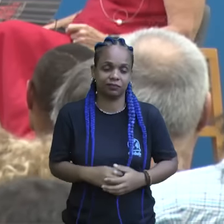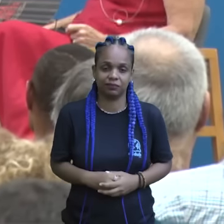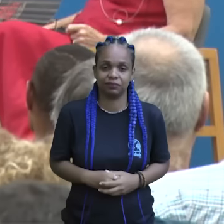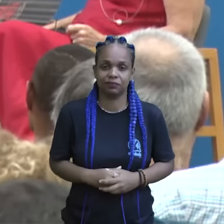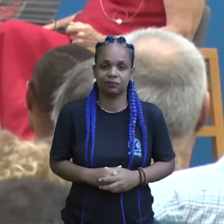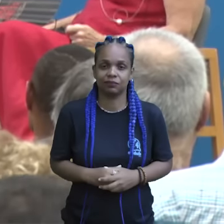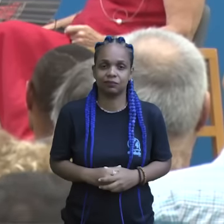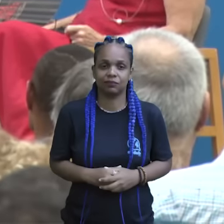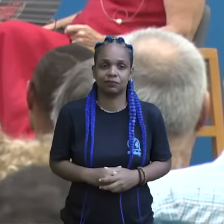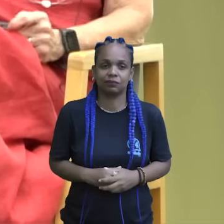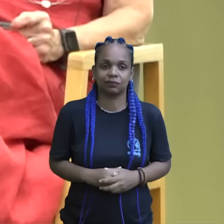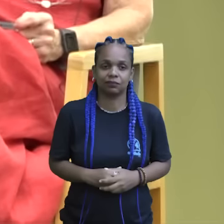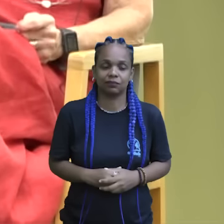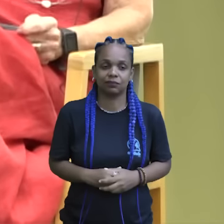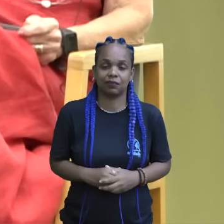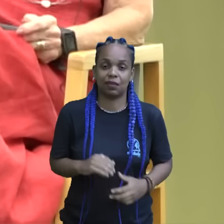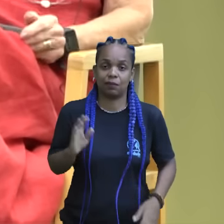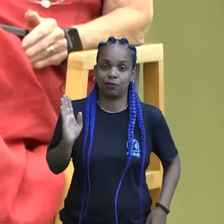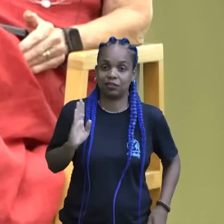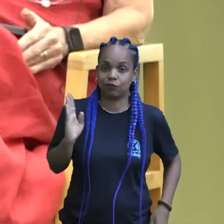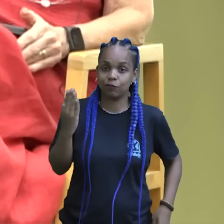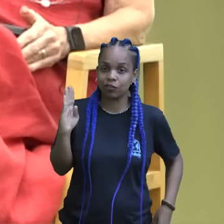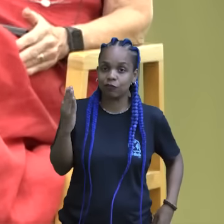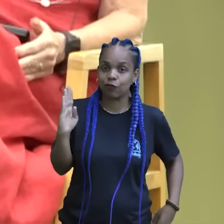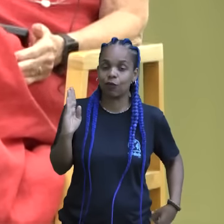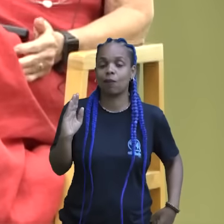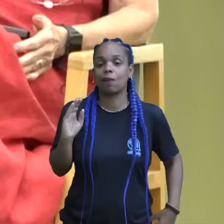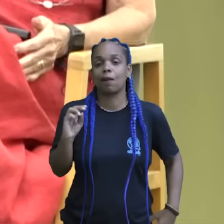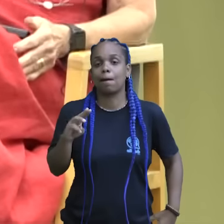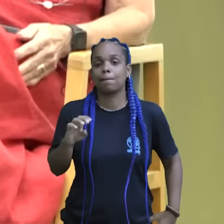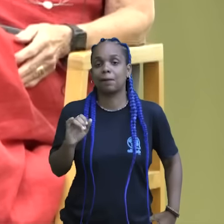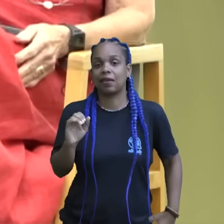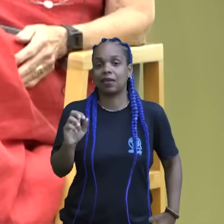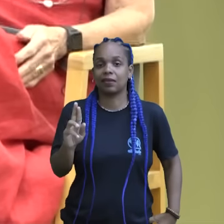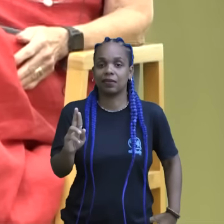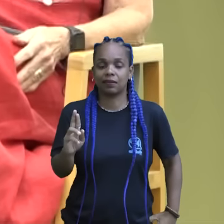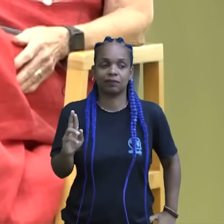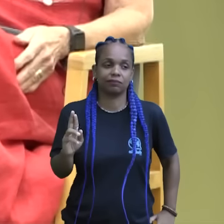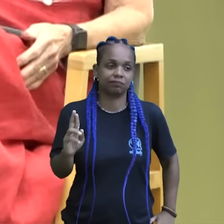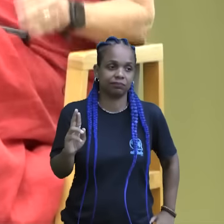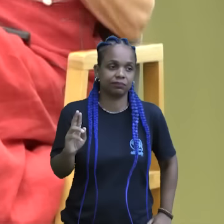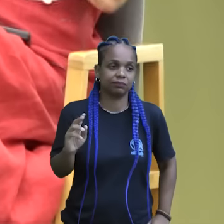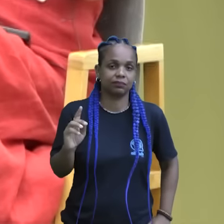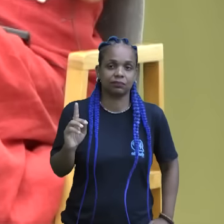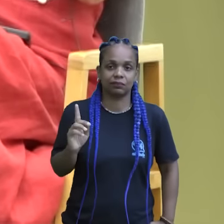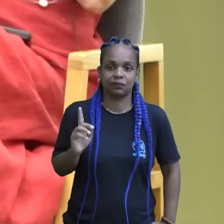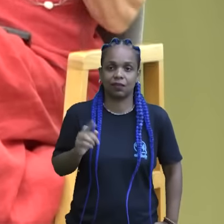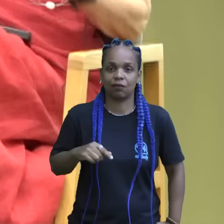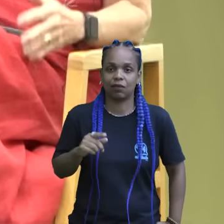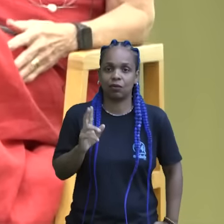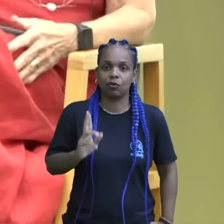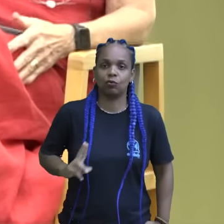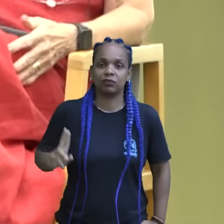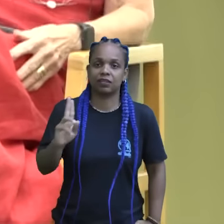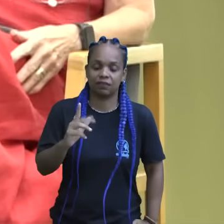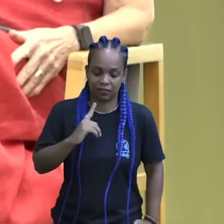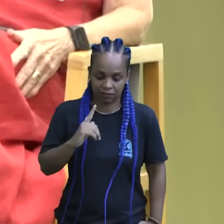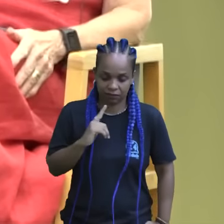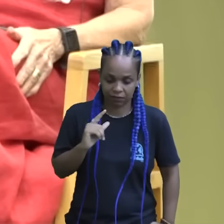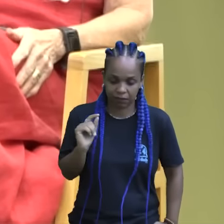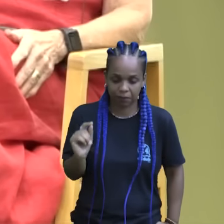era coisa... Ele usava muito o conceito de bovarismo, né, de Madame Bovary, para dizer que os brasileiros tinham uma mania de